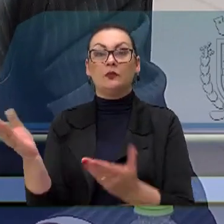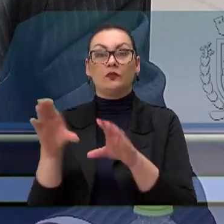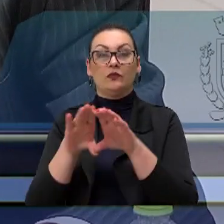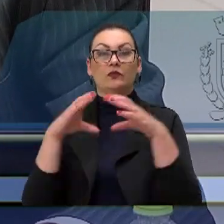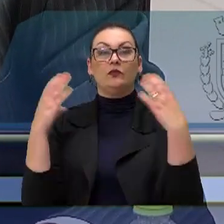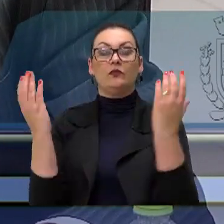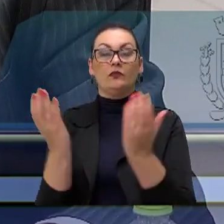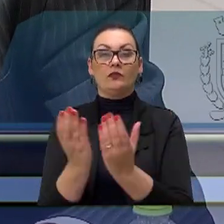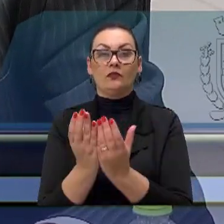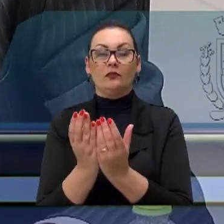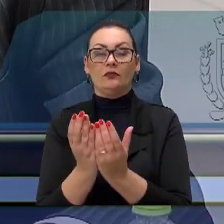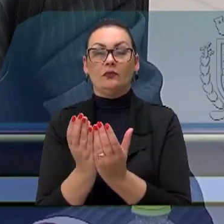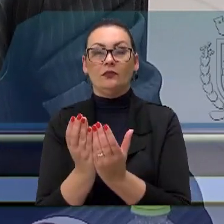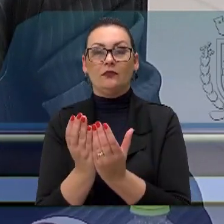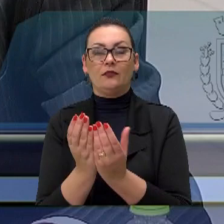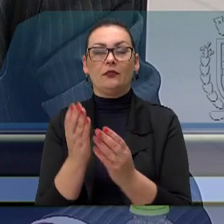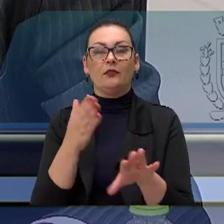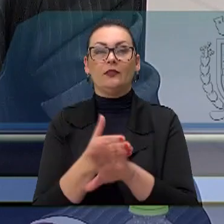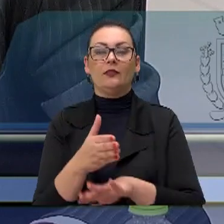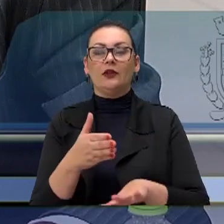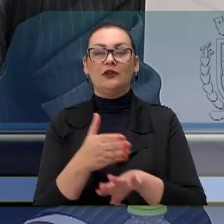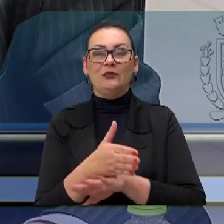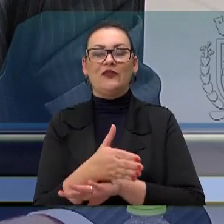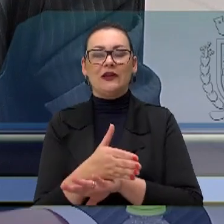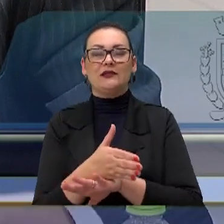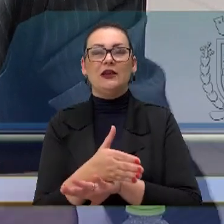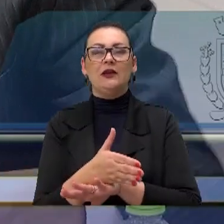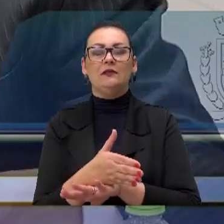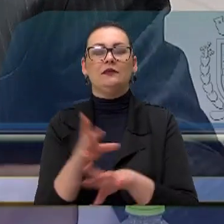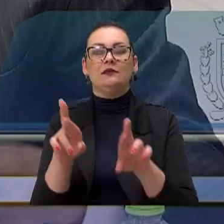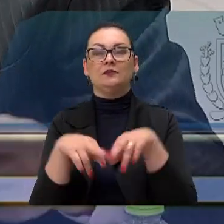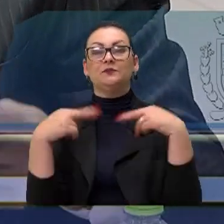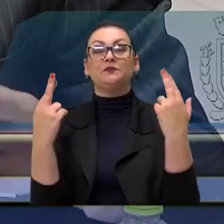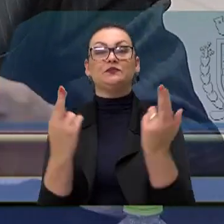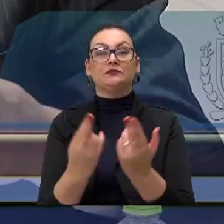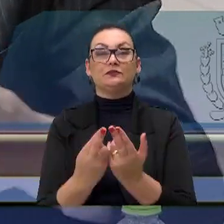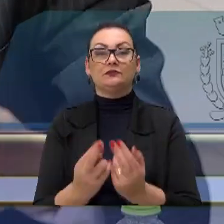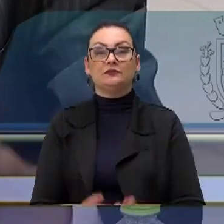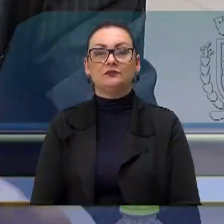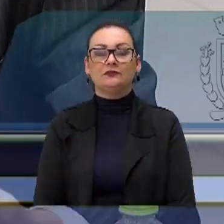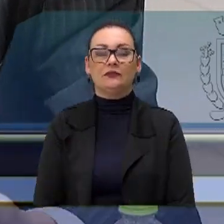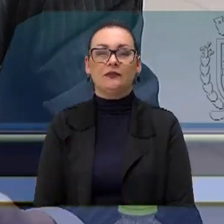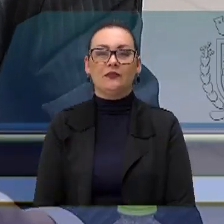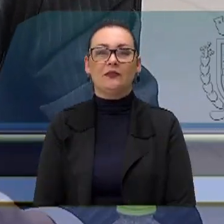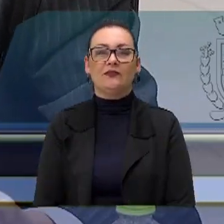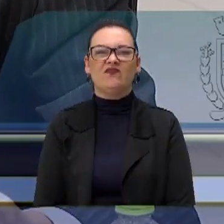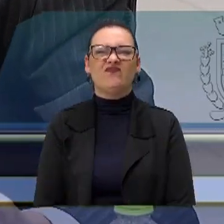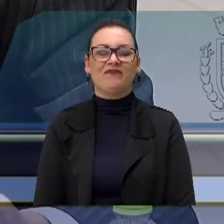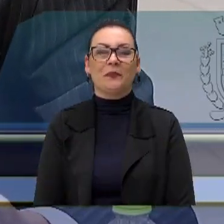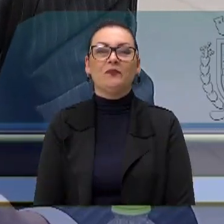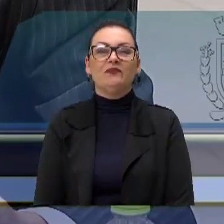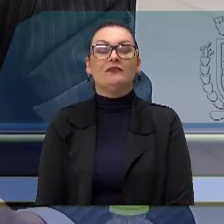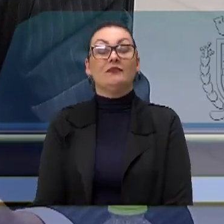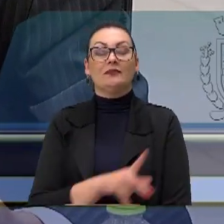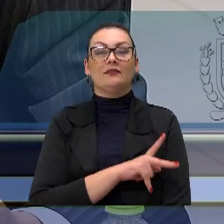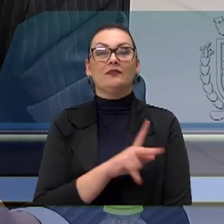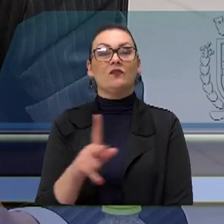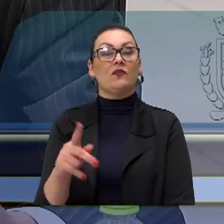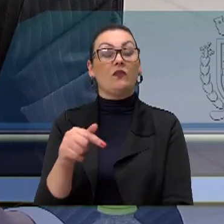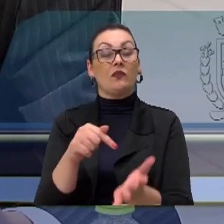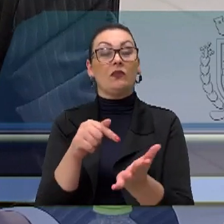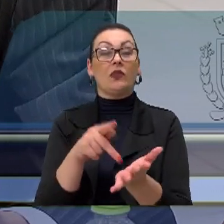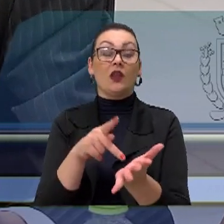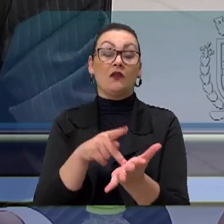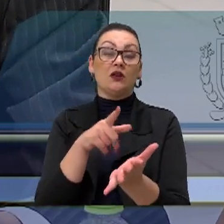comunidade que participa aqui na reunião na Casa do Povo. Senhora Presidente, nós, na verdade,